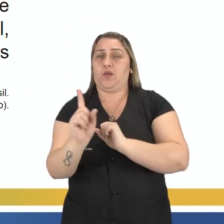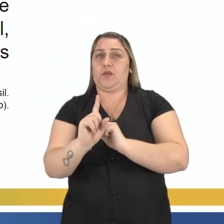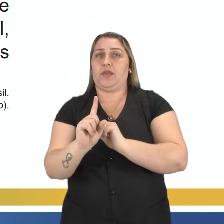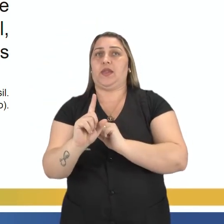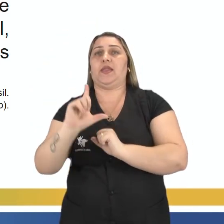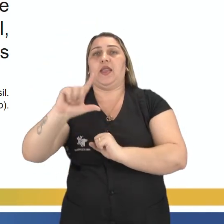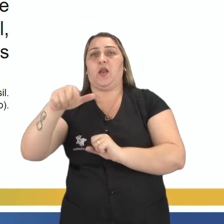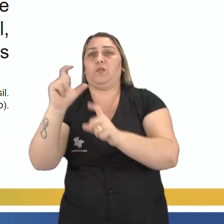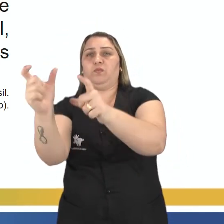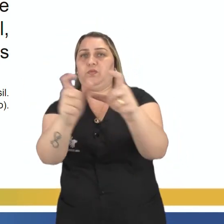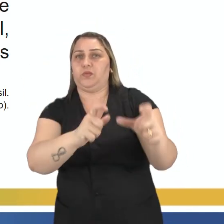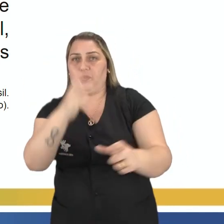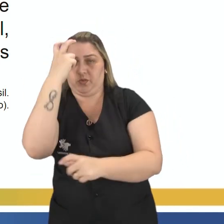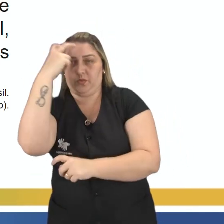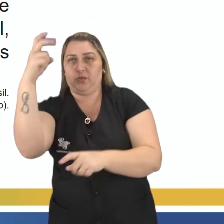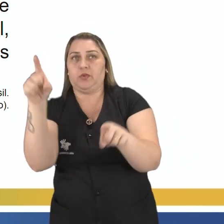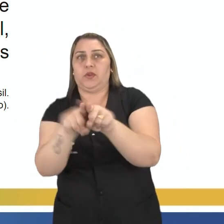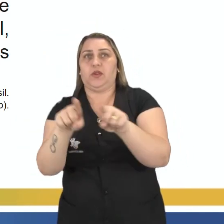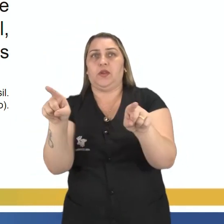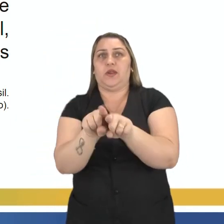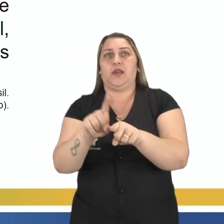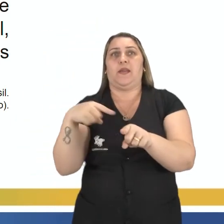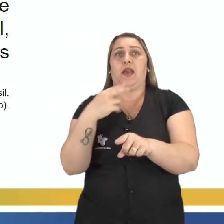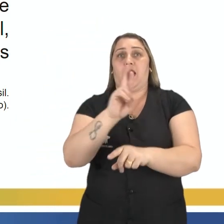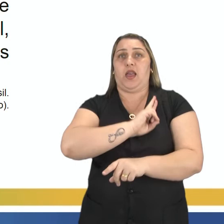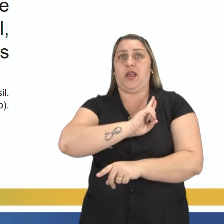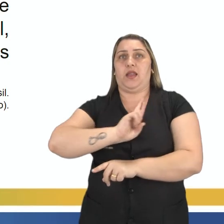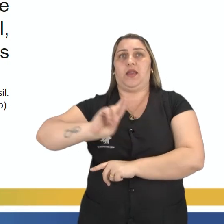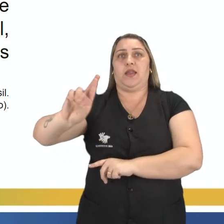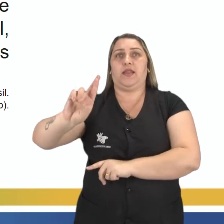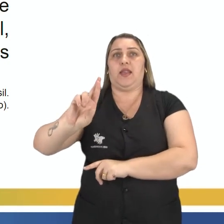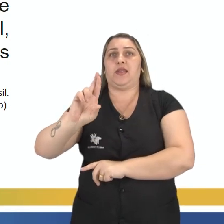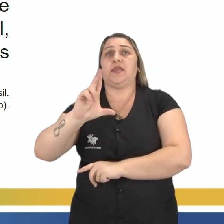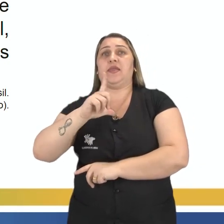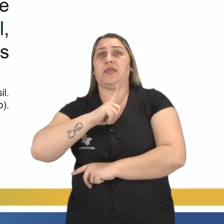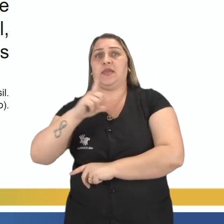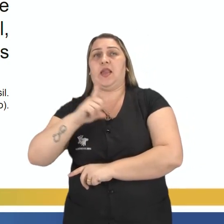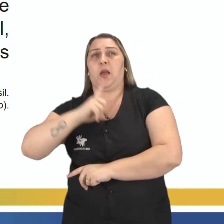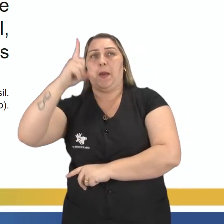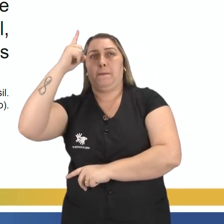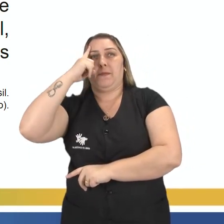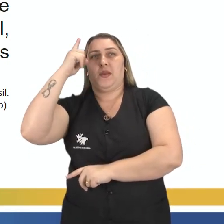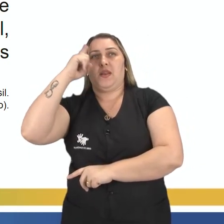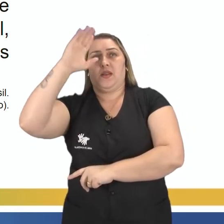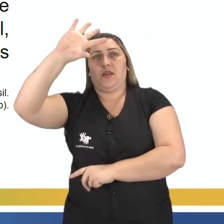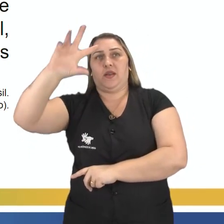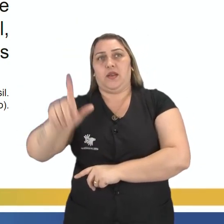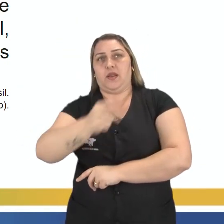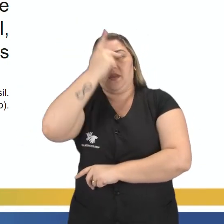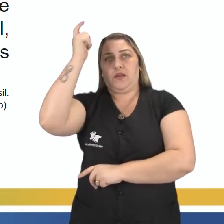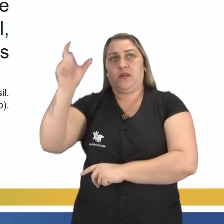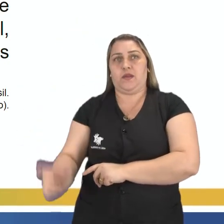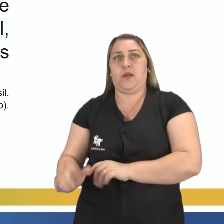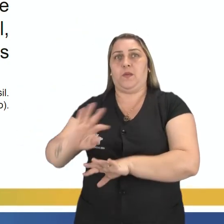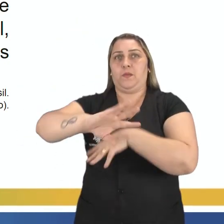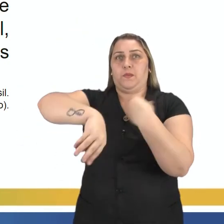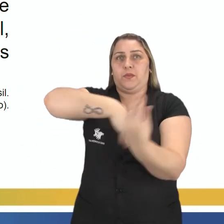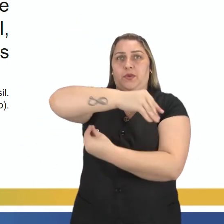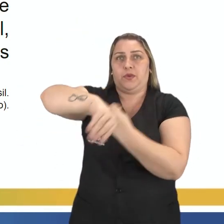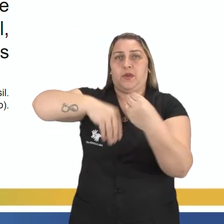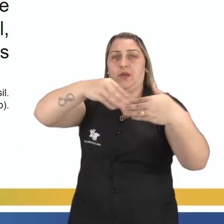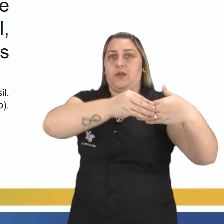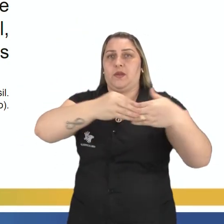a outras áreas culturais, inclusive a da religião. Há razões para pensar que os africanos, quando